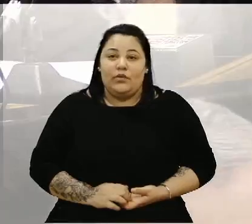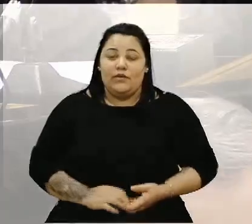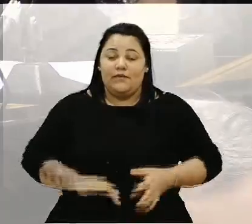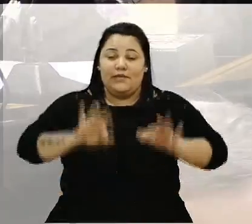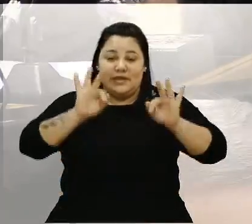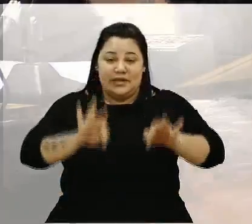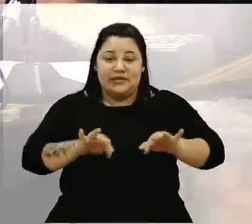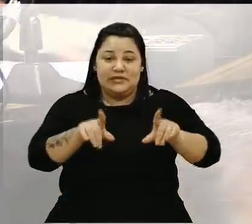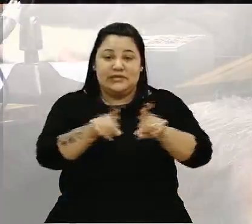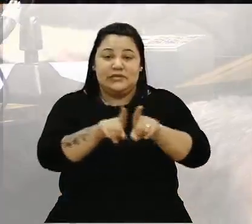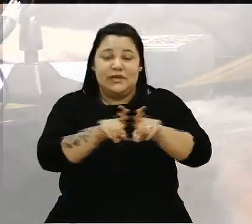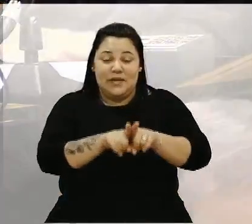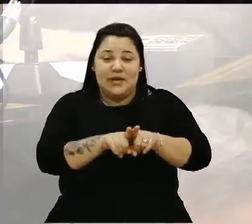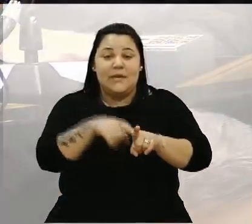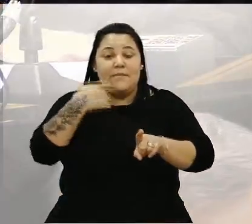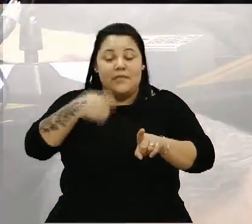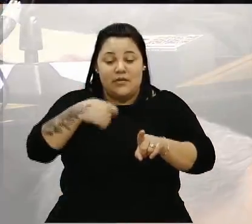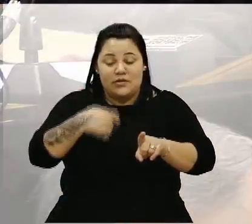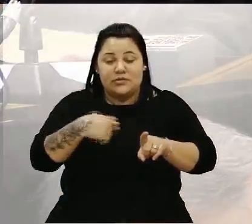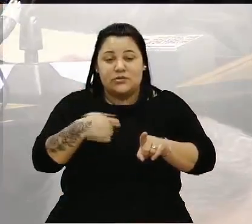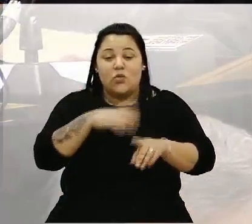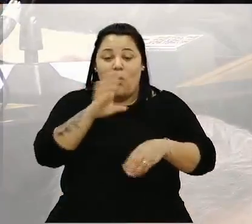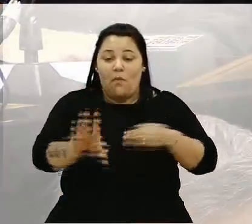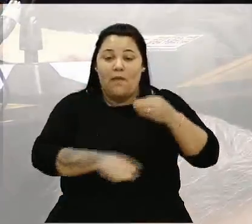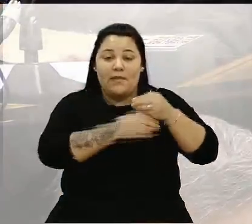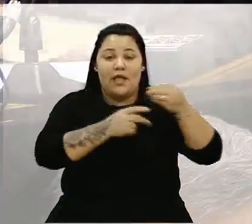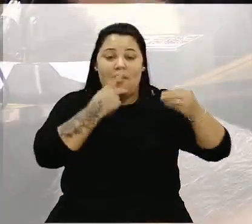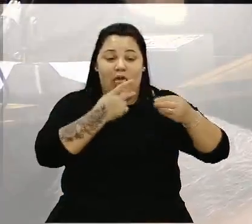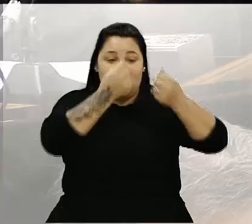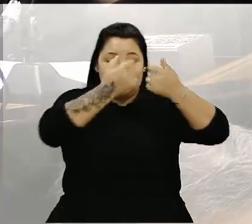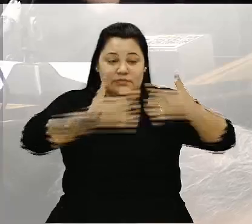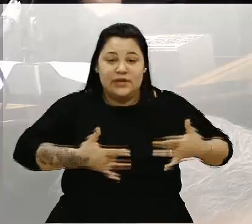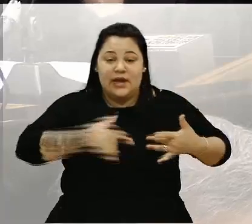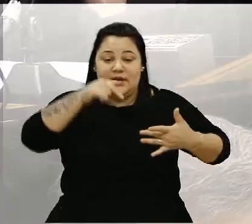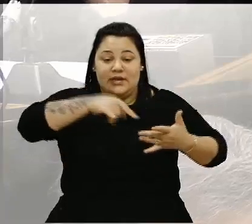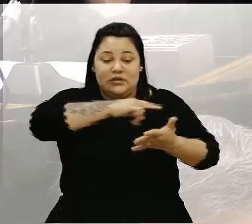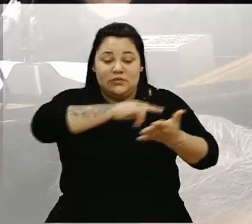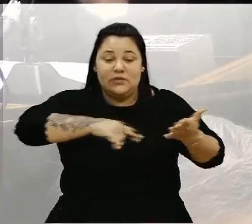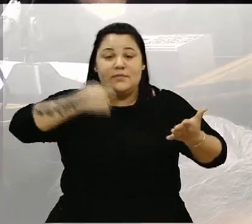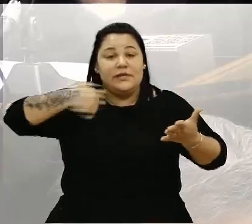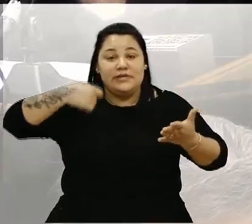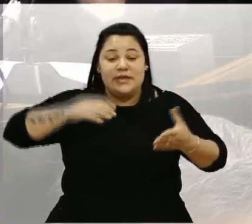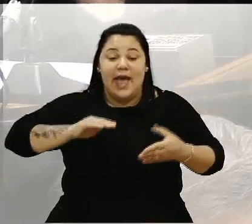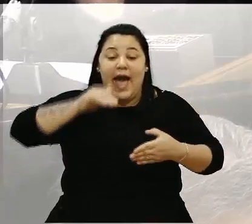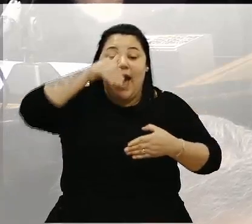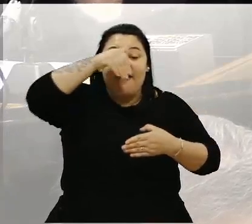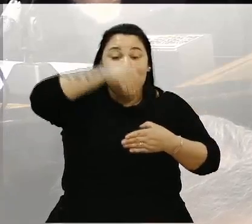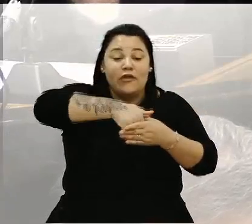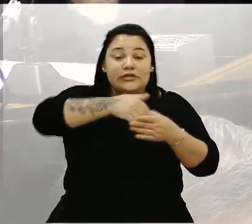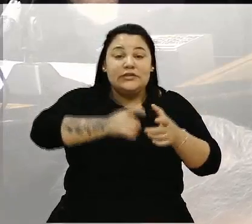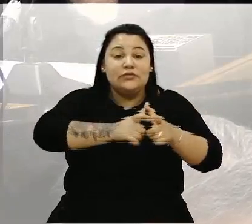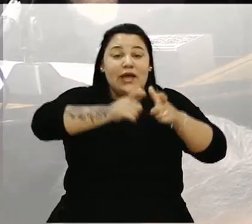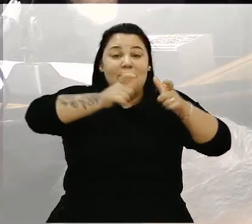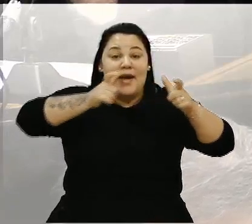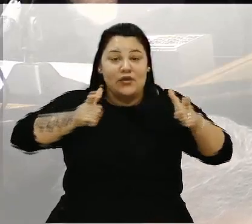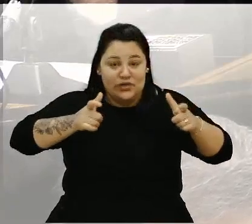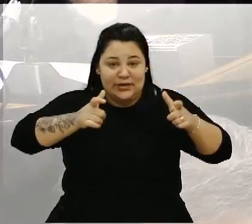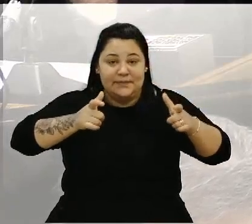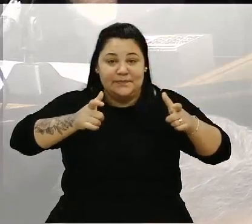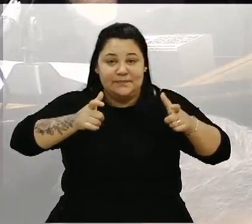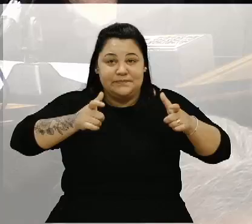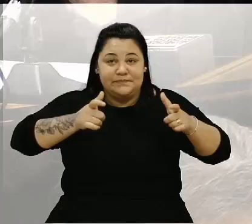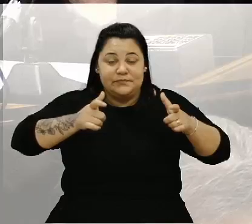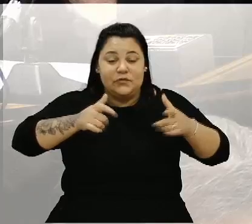Encerrando, cabe a ressalva de que esta matéria exige quórum de maioria qualificada, ou seja,